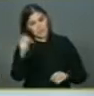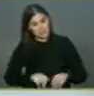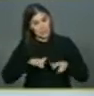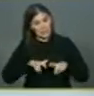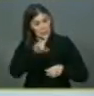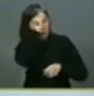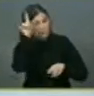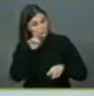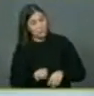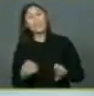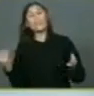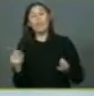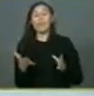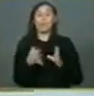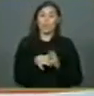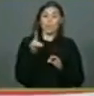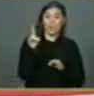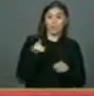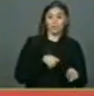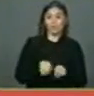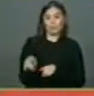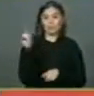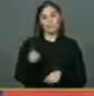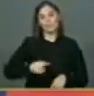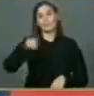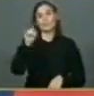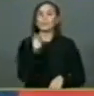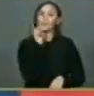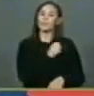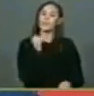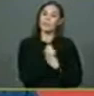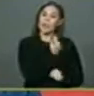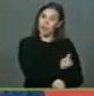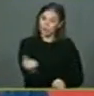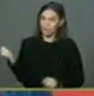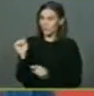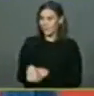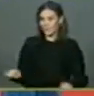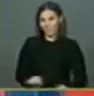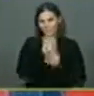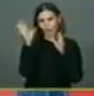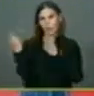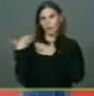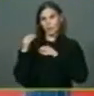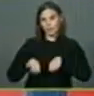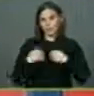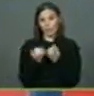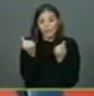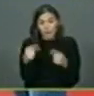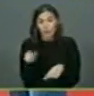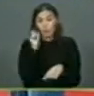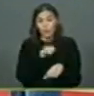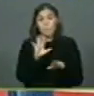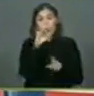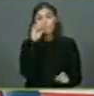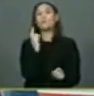verdade, é que nesse sentido dessa política nós de prioridade... Nós também podemos trabalhar individualmente? Claro que sim, temos uma responsabilidade social que o podemos fazer, mas